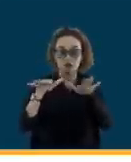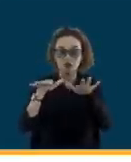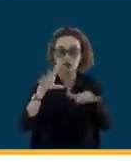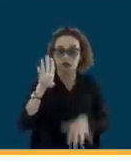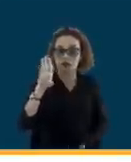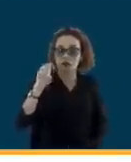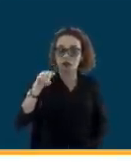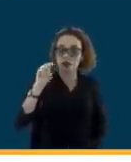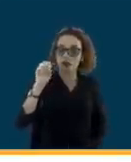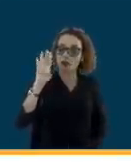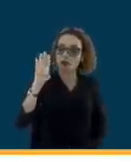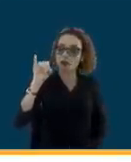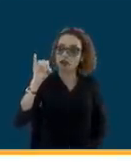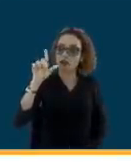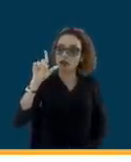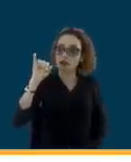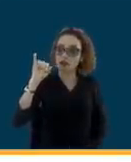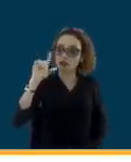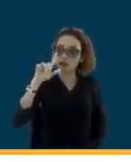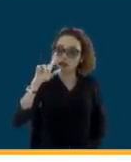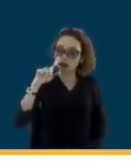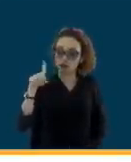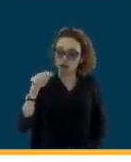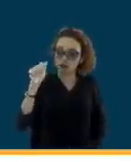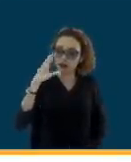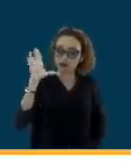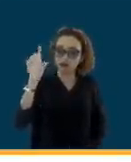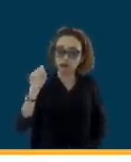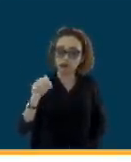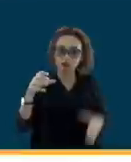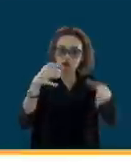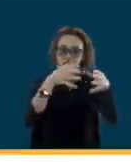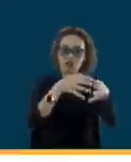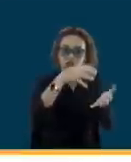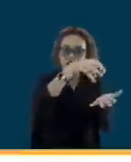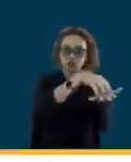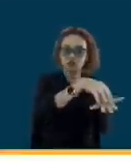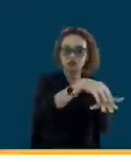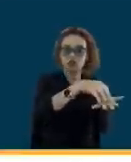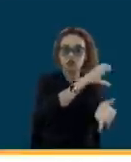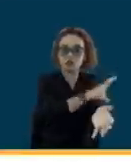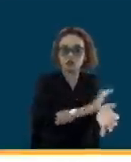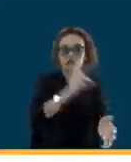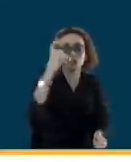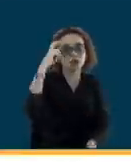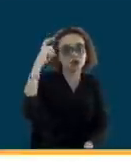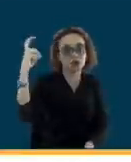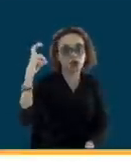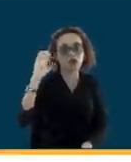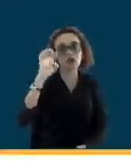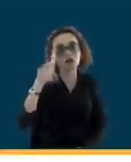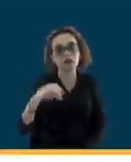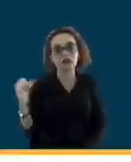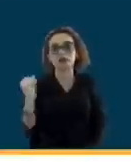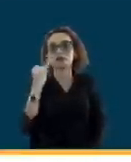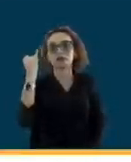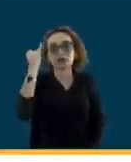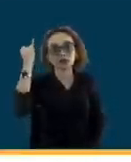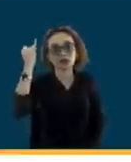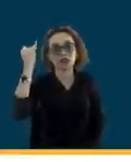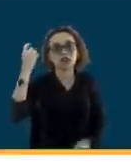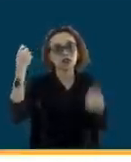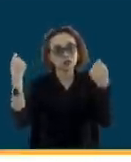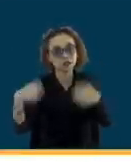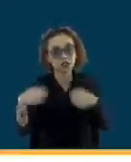do setor cultural. Por quê? Porque ele é mobilizador, ele é importante, ele é essencial, e, além de tudo, ele